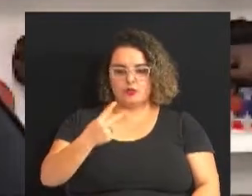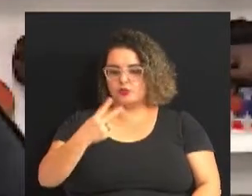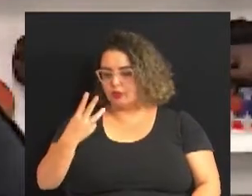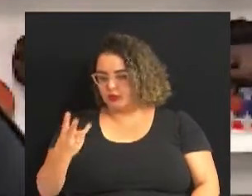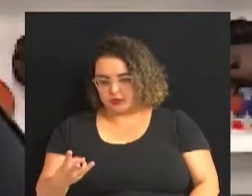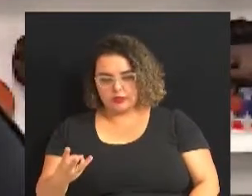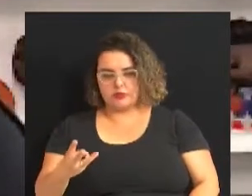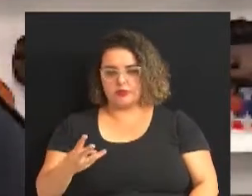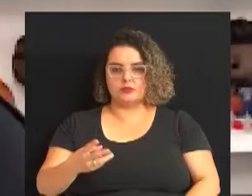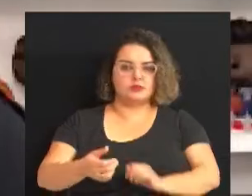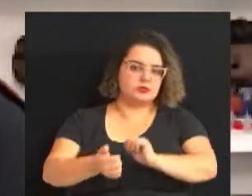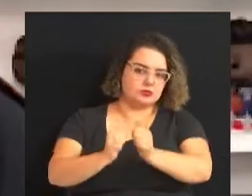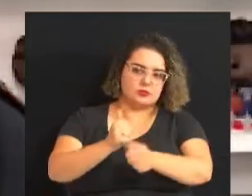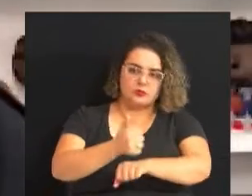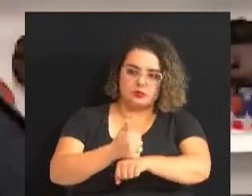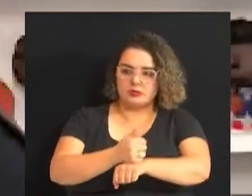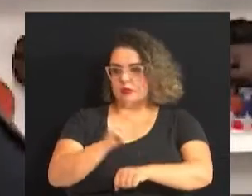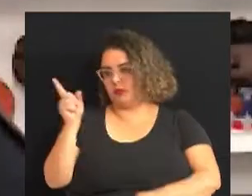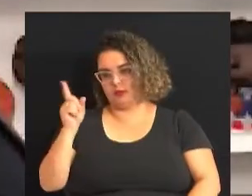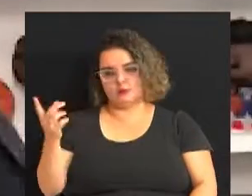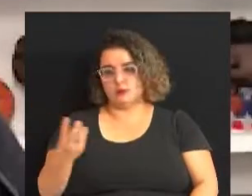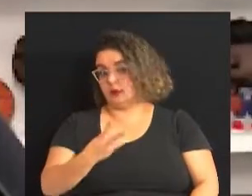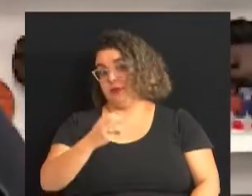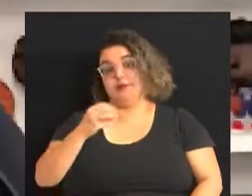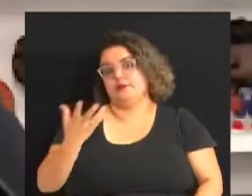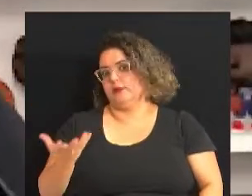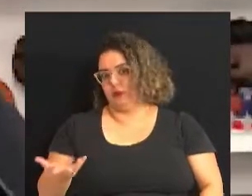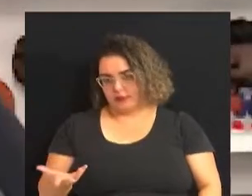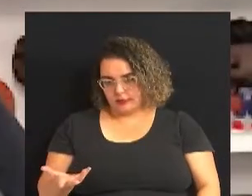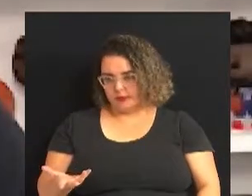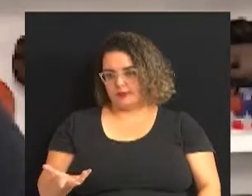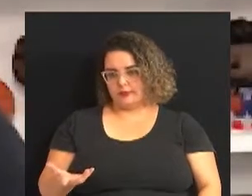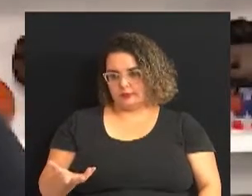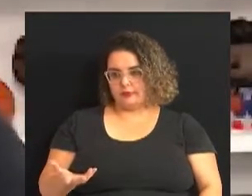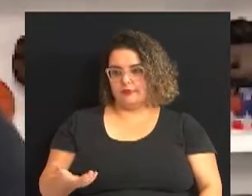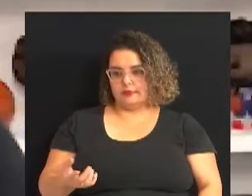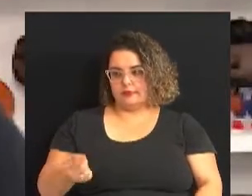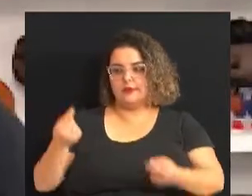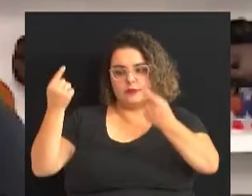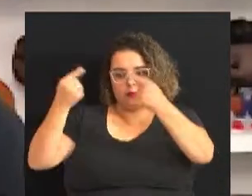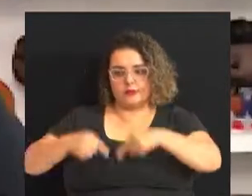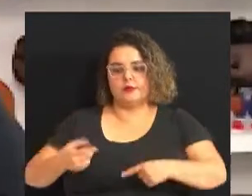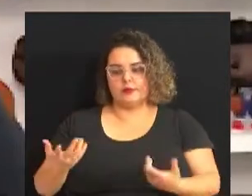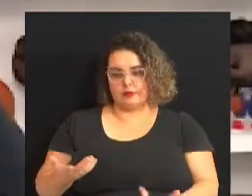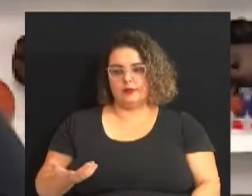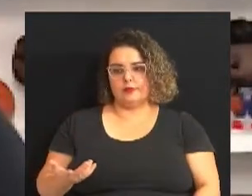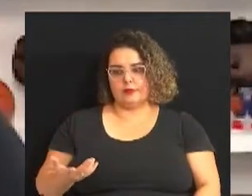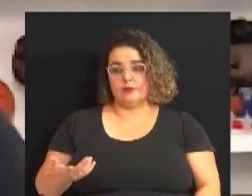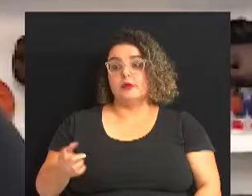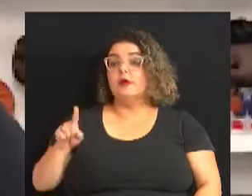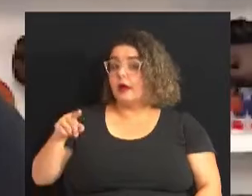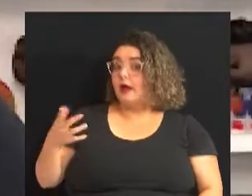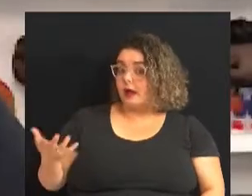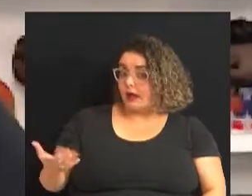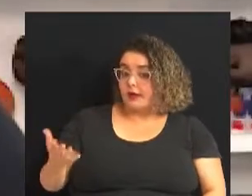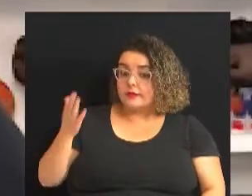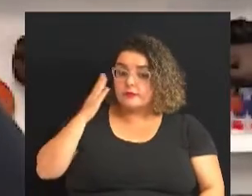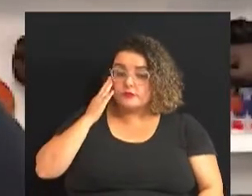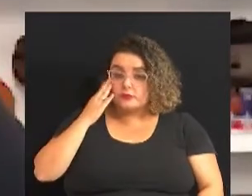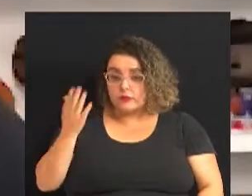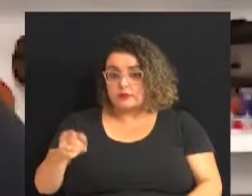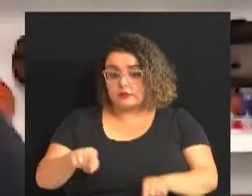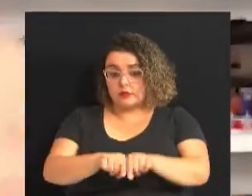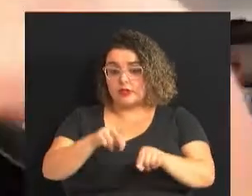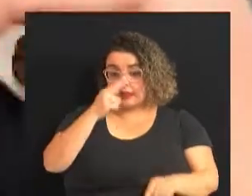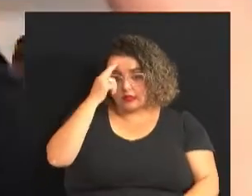jogadores aptos, lá surgem 30. É um obstáculo e a concorrência, maior, né? E a gente sabe também, né, Gabriel,